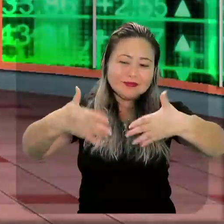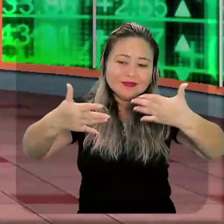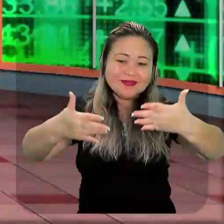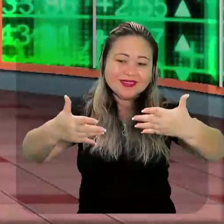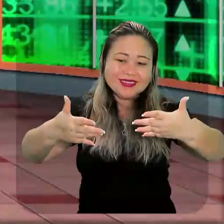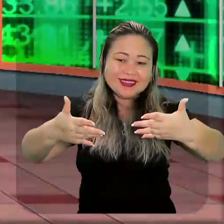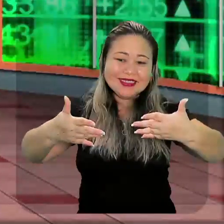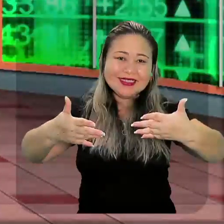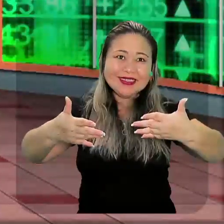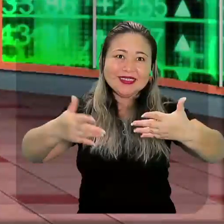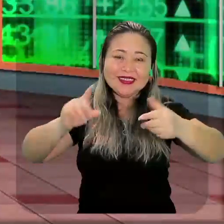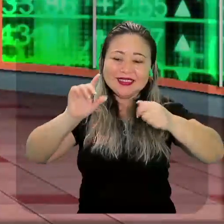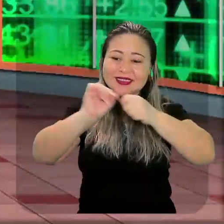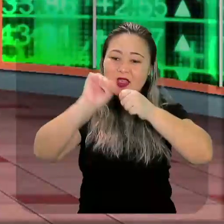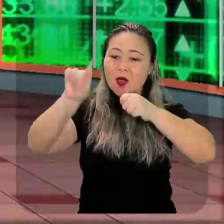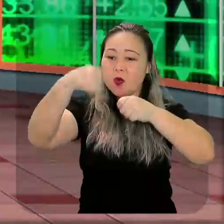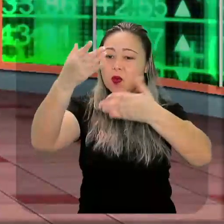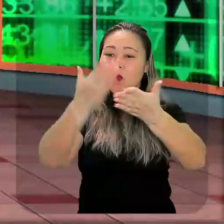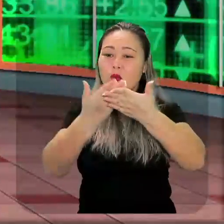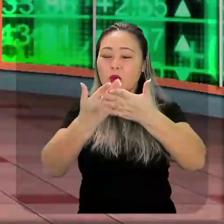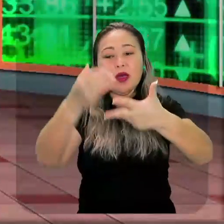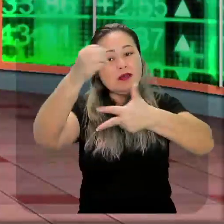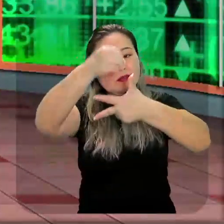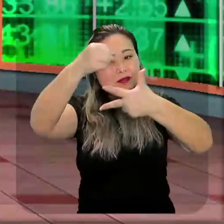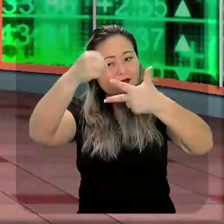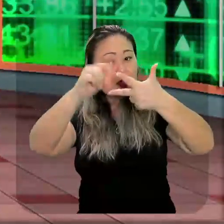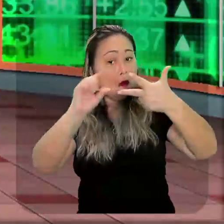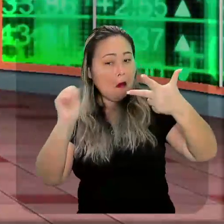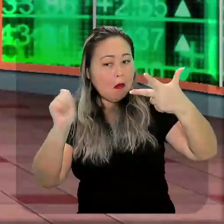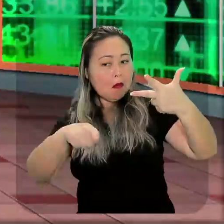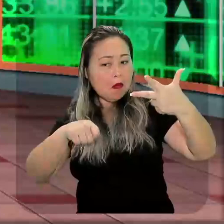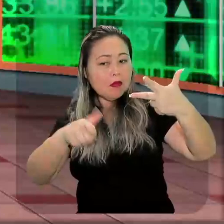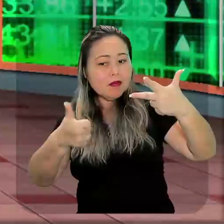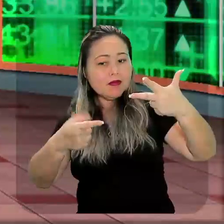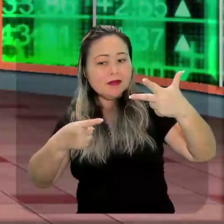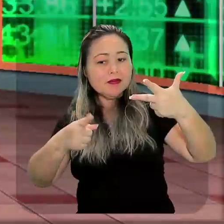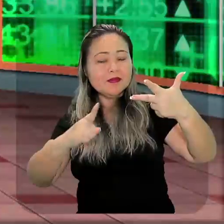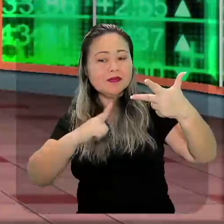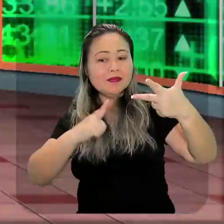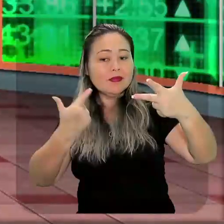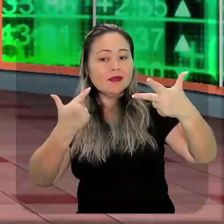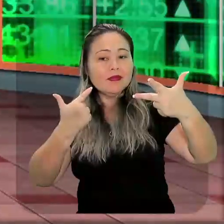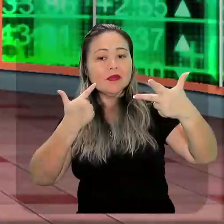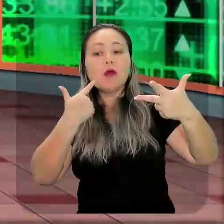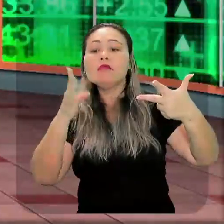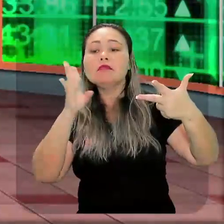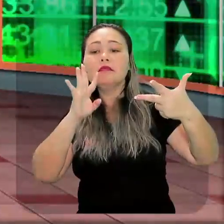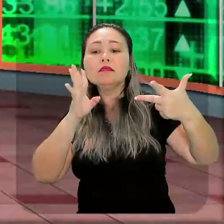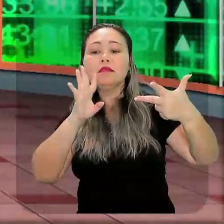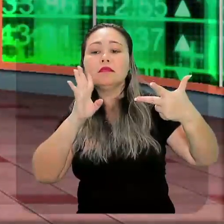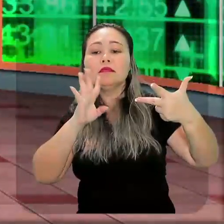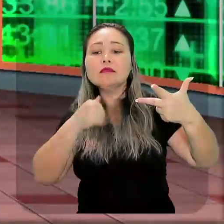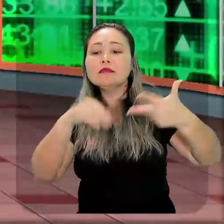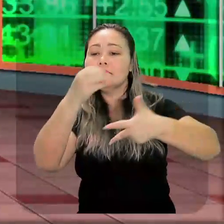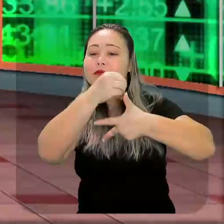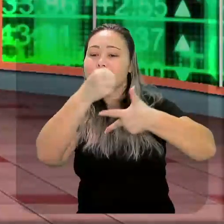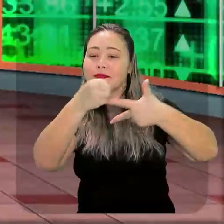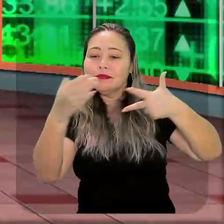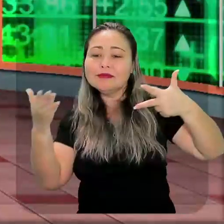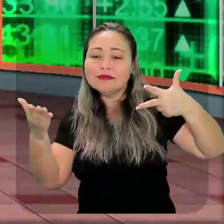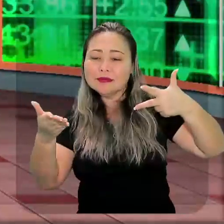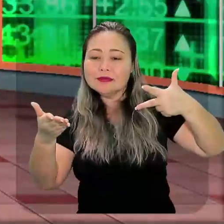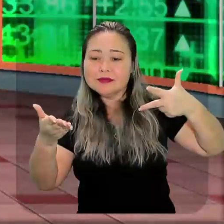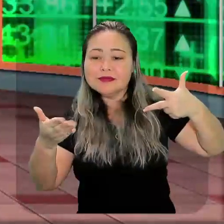mesmo, na próxima a gente pode pegar as questões do Enem, então, para fazer com eles. Pode ser, vamos lá. E eu vou fazer bem legal. Enem, bem